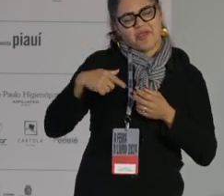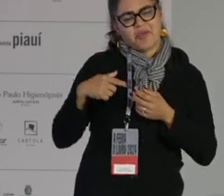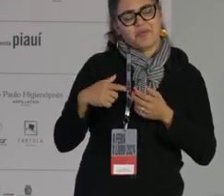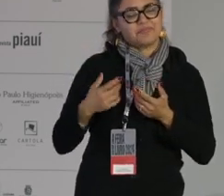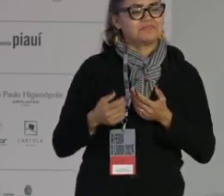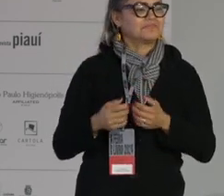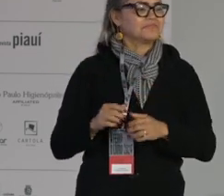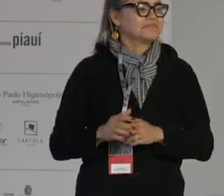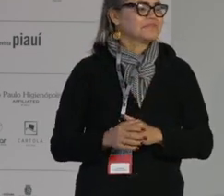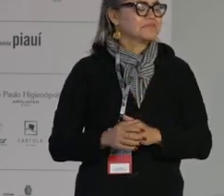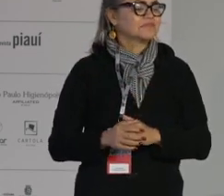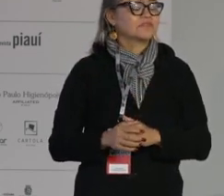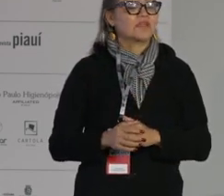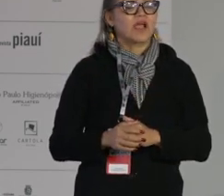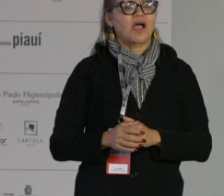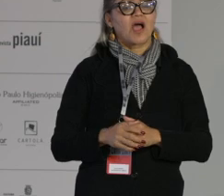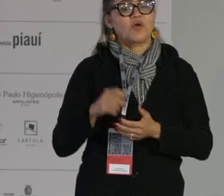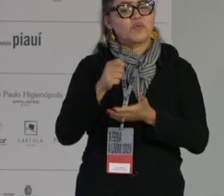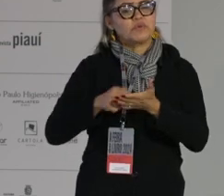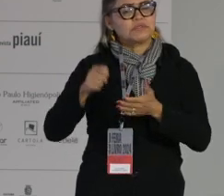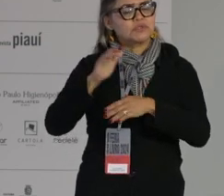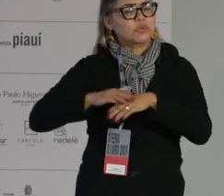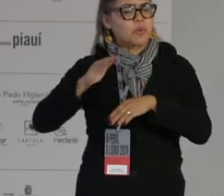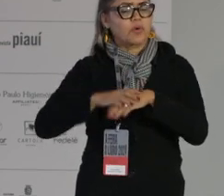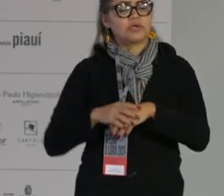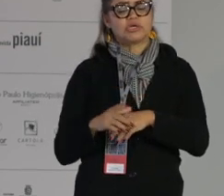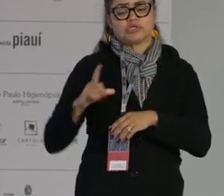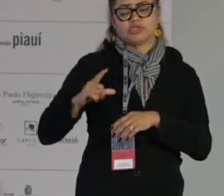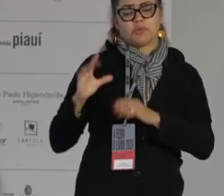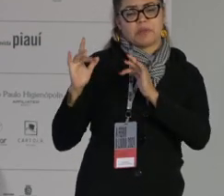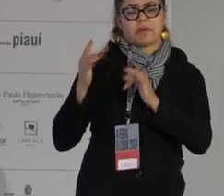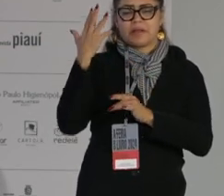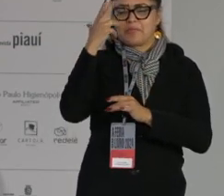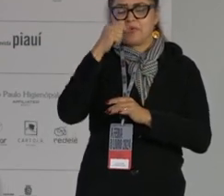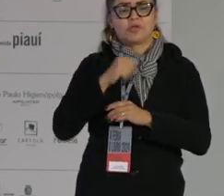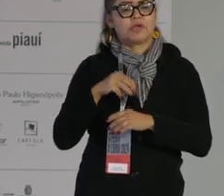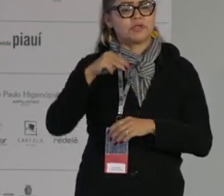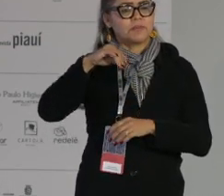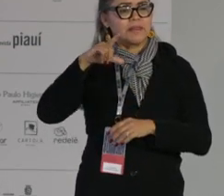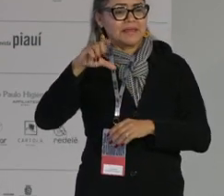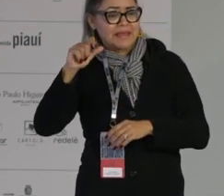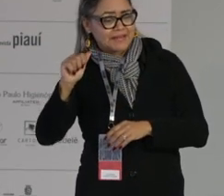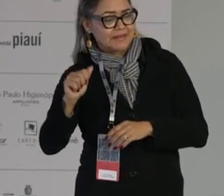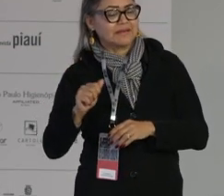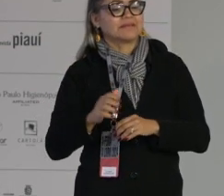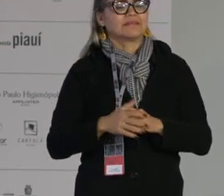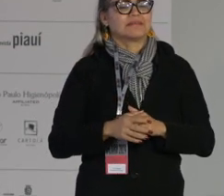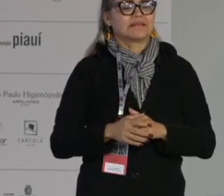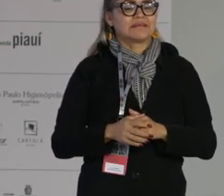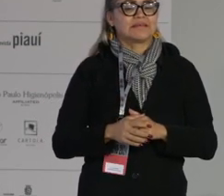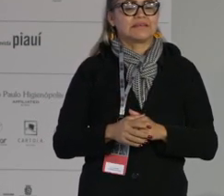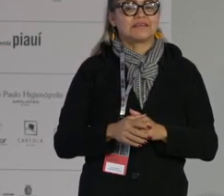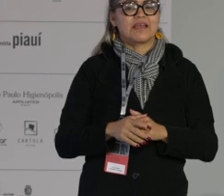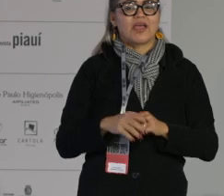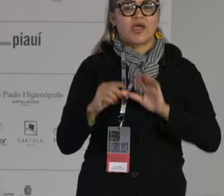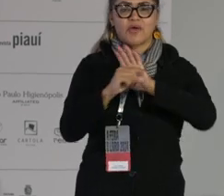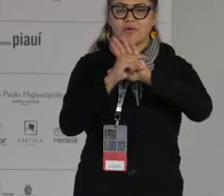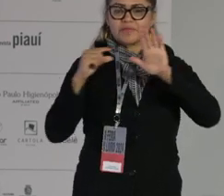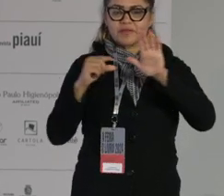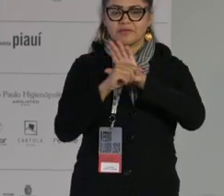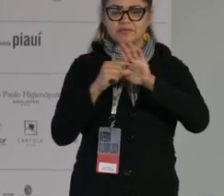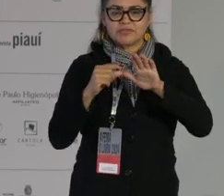né? E aí menciona que o Kafka tinha uma namorada muito bonita, a Milena e tal. E aí é um trechinho que diz